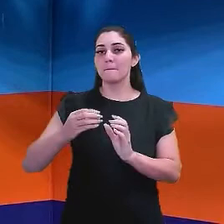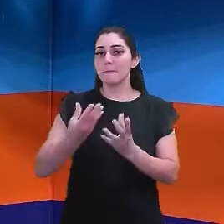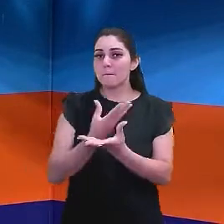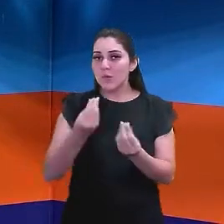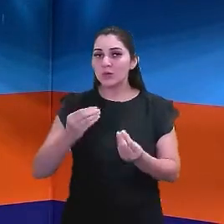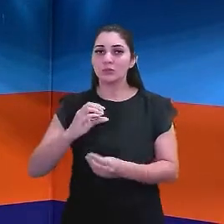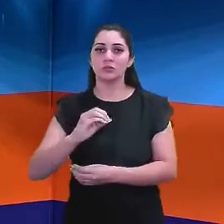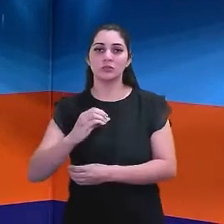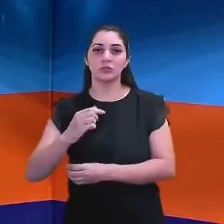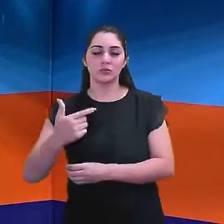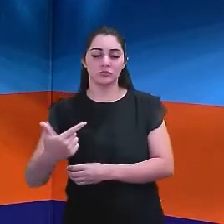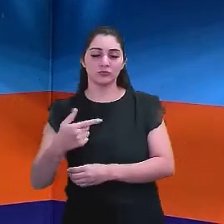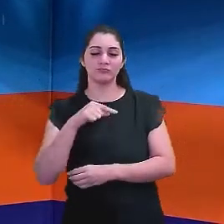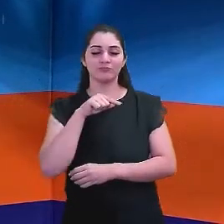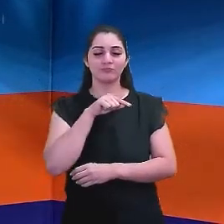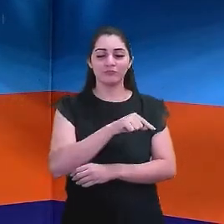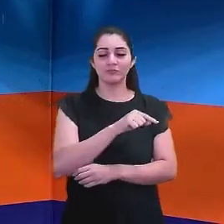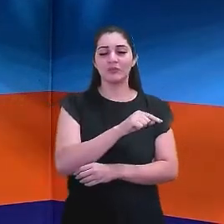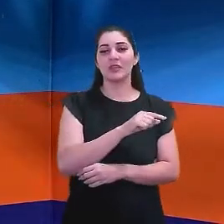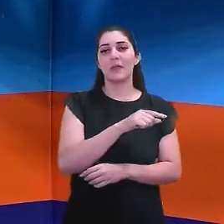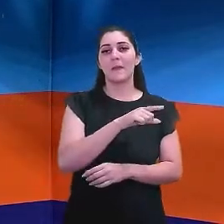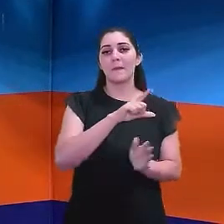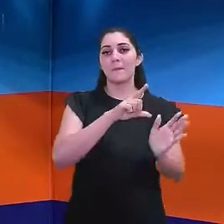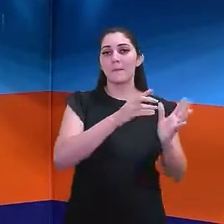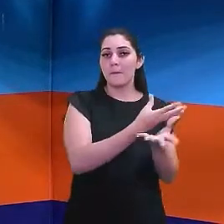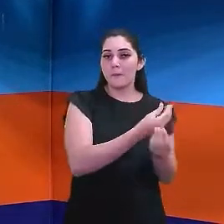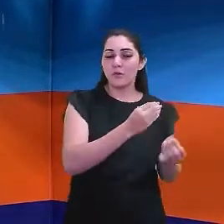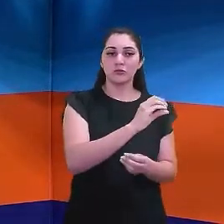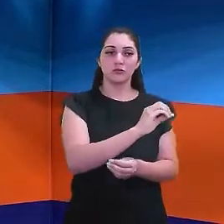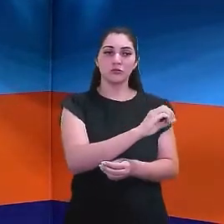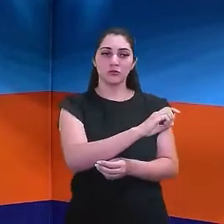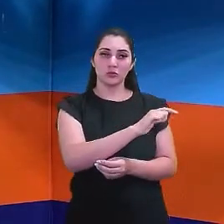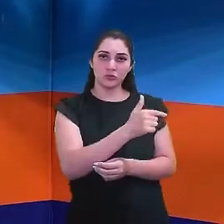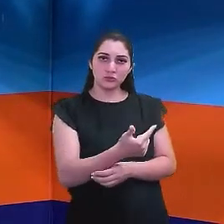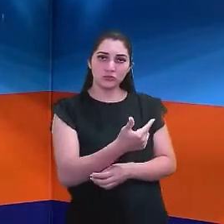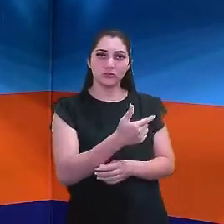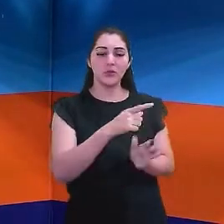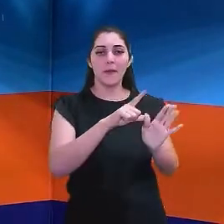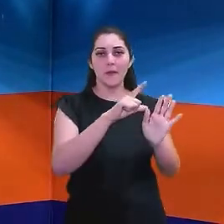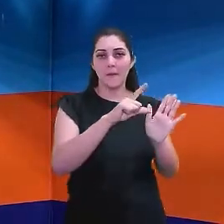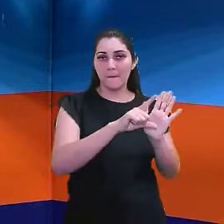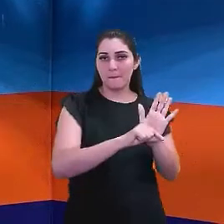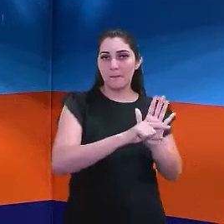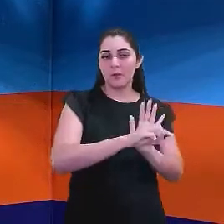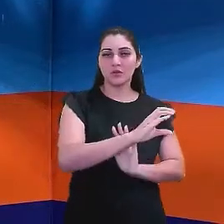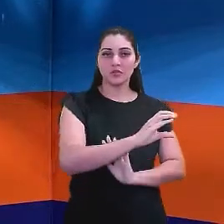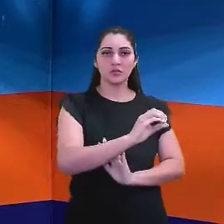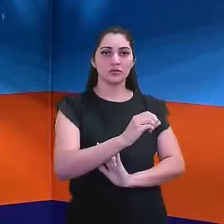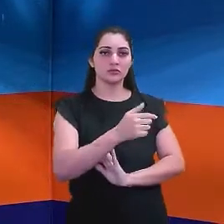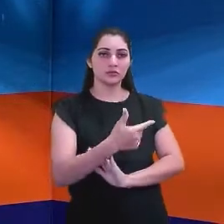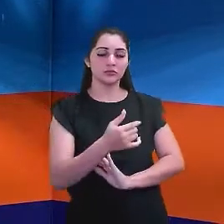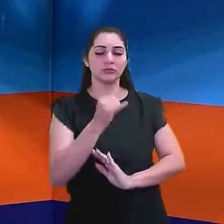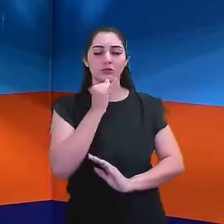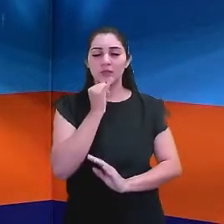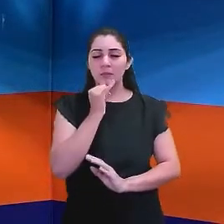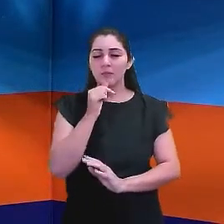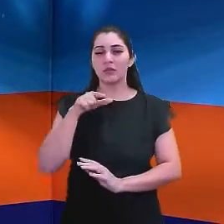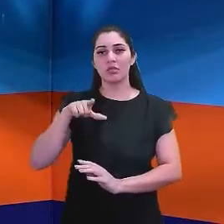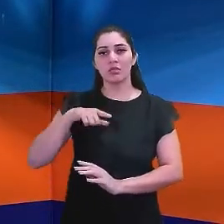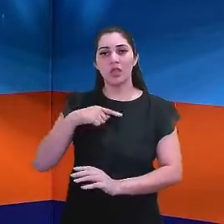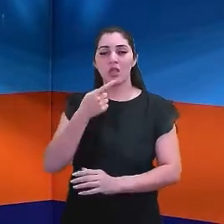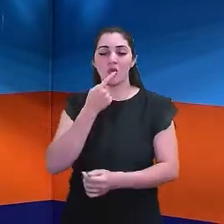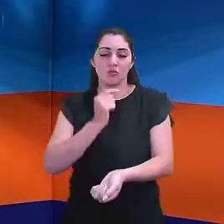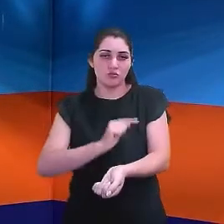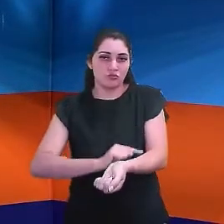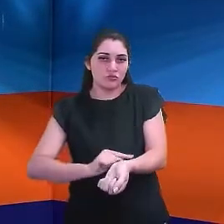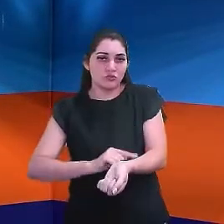oxigênio e pouca presença de gás carbônico. Então, nesse processo de troca do sangue venoso para o sangue arterial, ou seja, do sangue rico em oxigênio para um sangue pobre